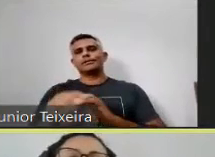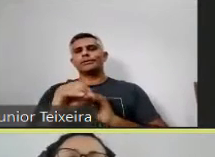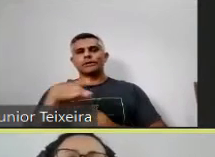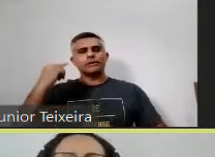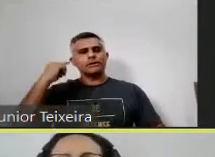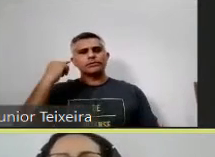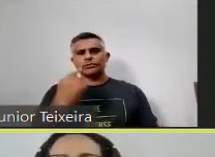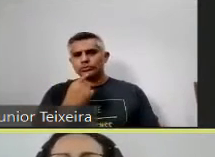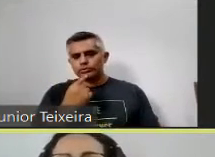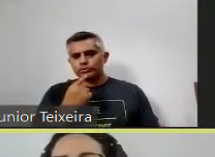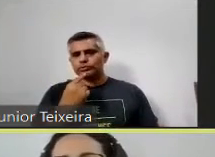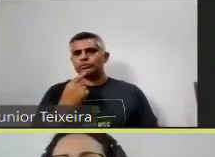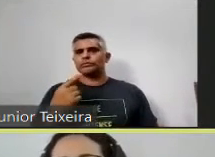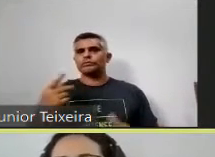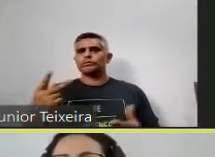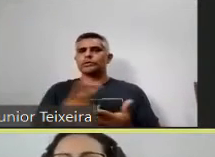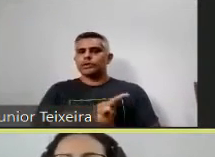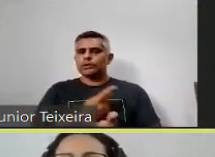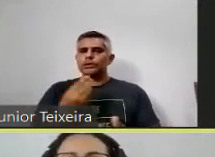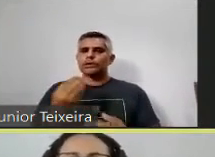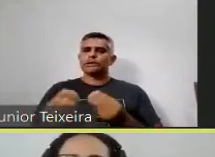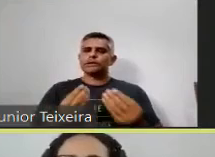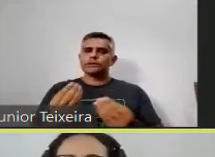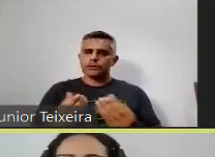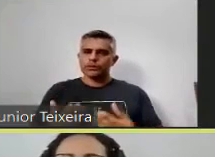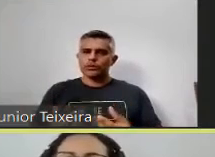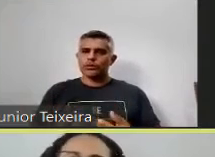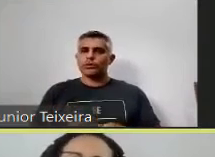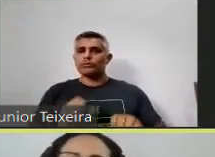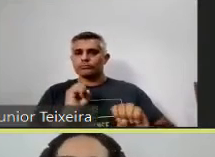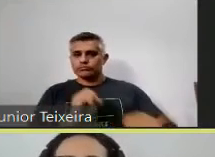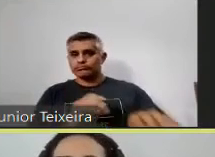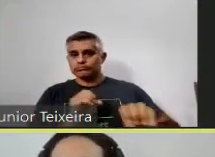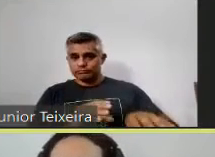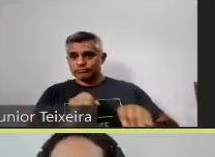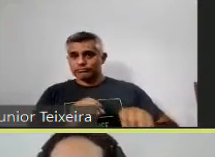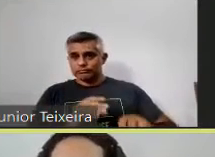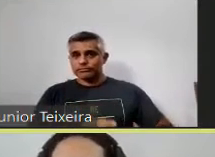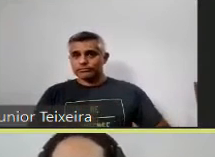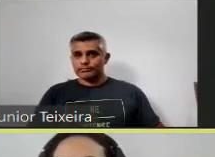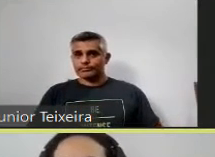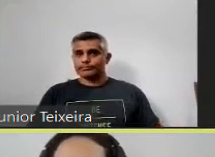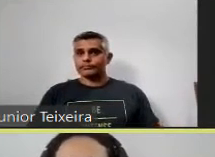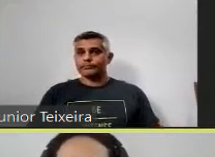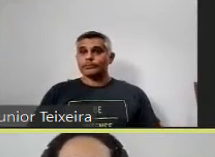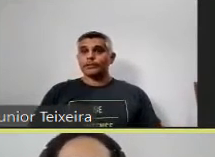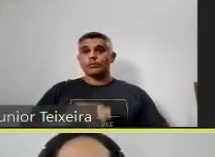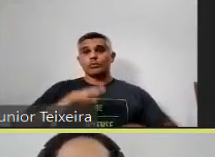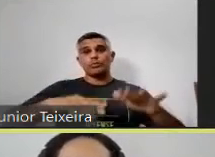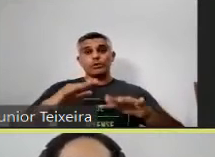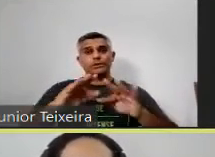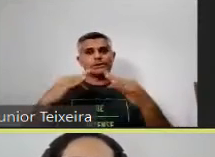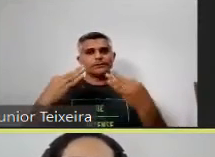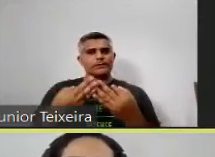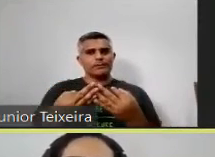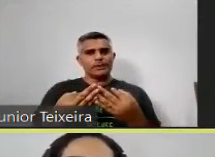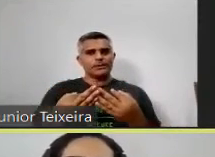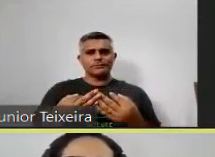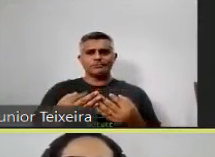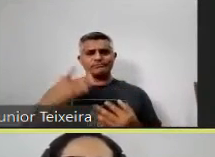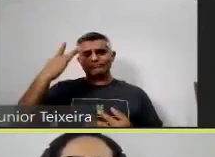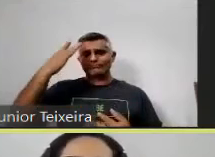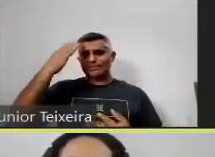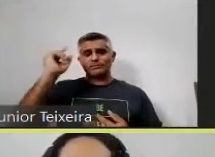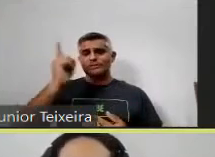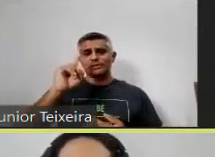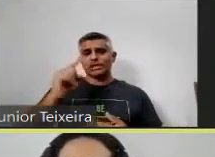por conta dele ter um conhecimento maior, ter um acesso maior ao aluno, e às vezes a família não saber Libras e não ter essa comunicação.